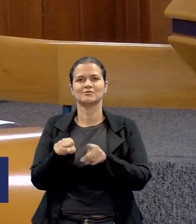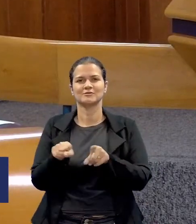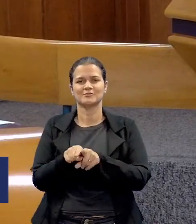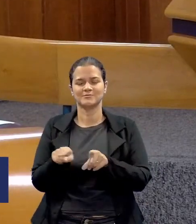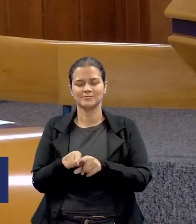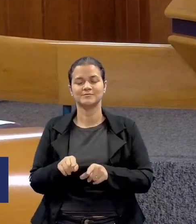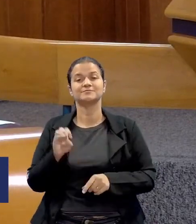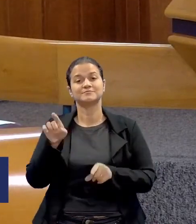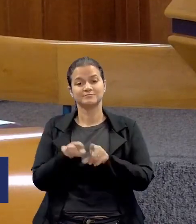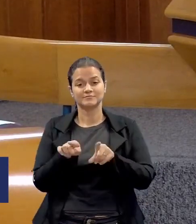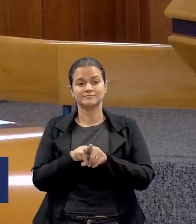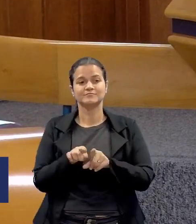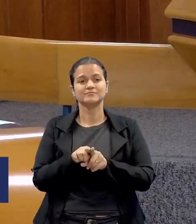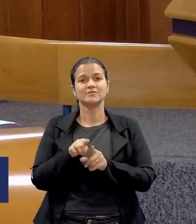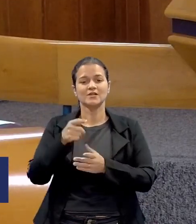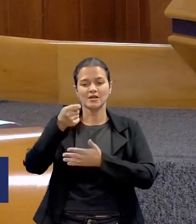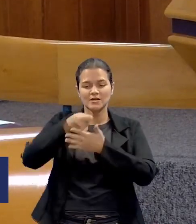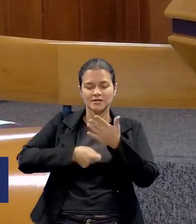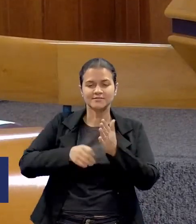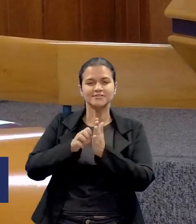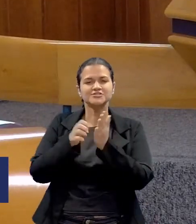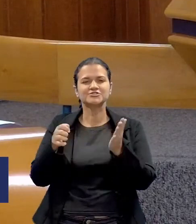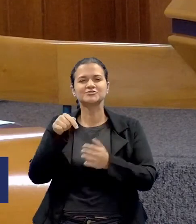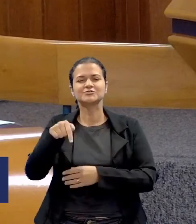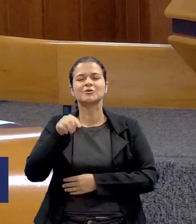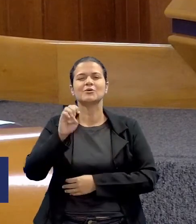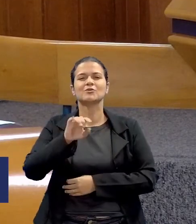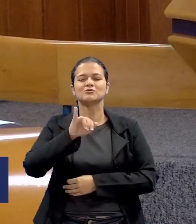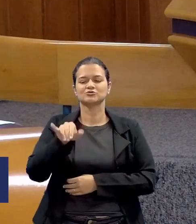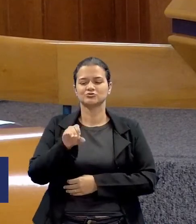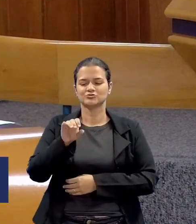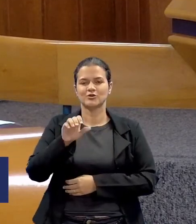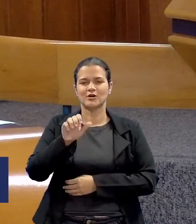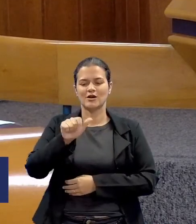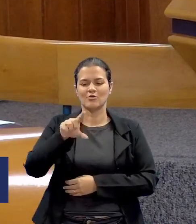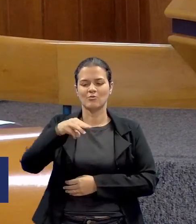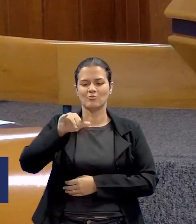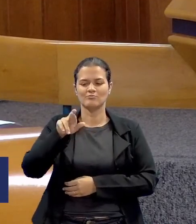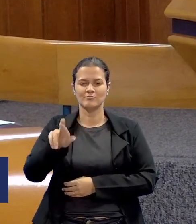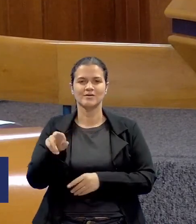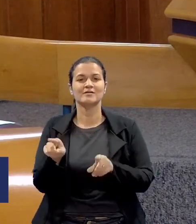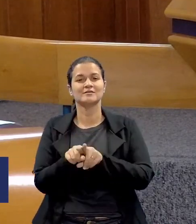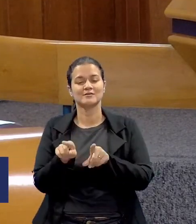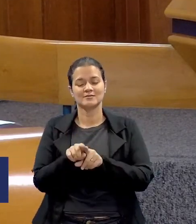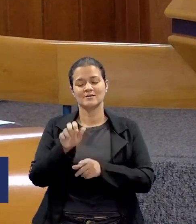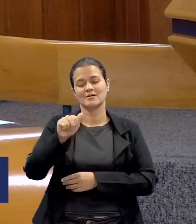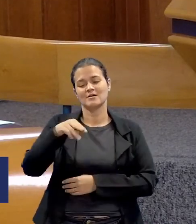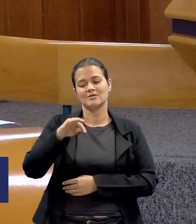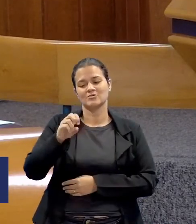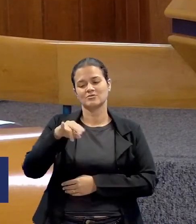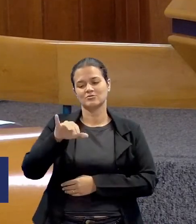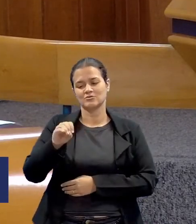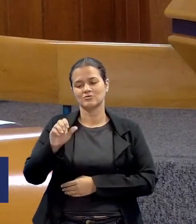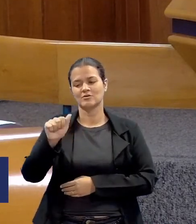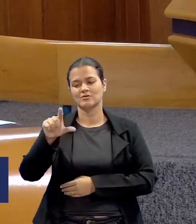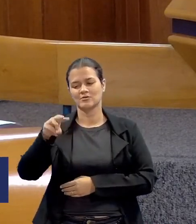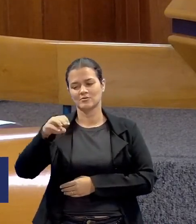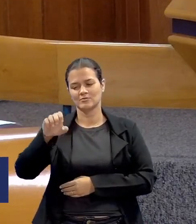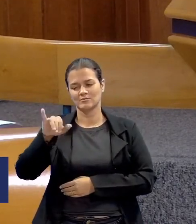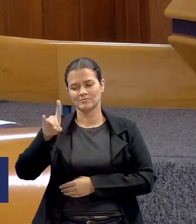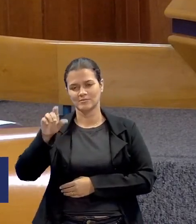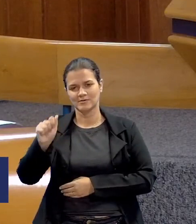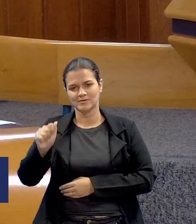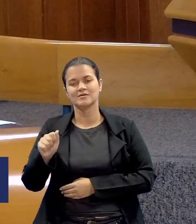Ao editor do Jornal Goiás, os amigos de caminhada, Almir Luiz. E a Antônio Almeida, em memória pela Kelps